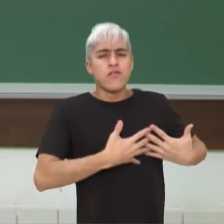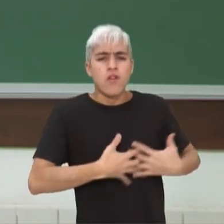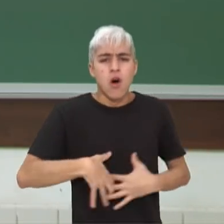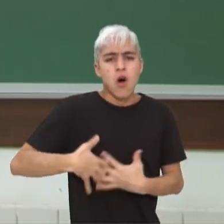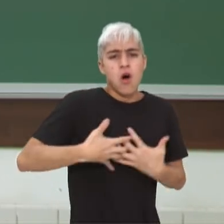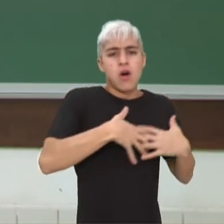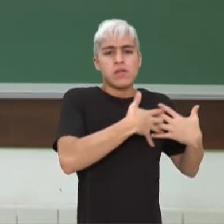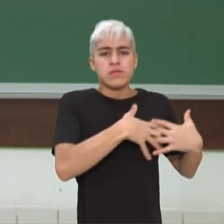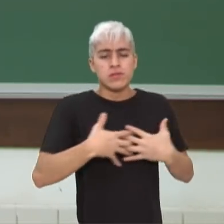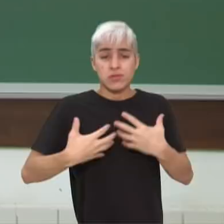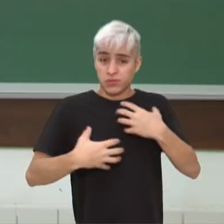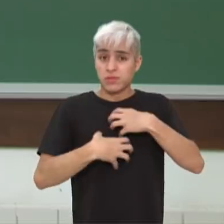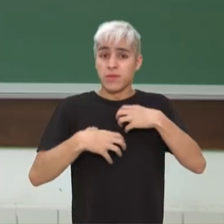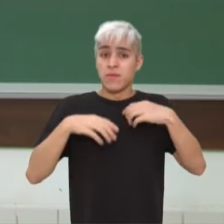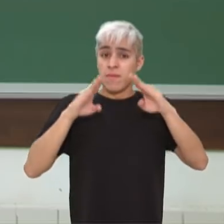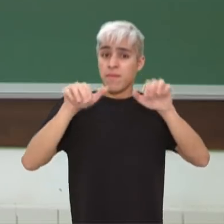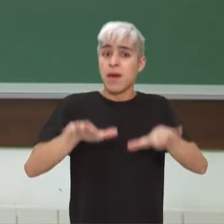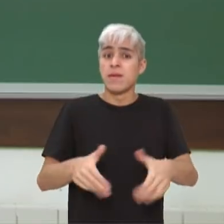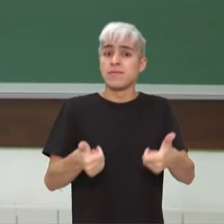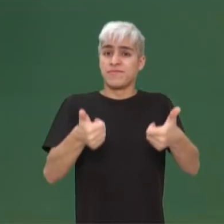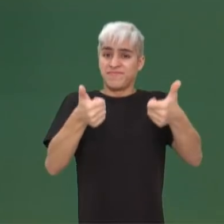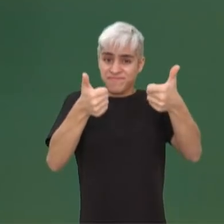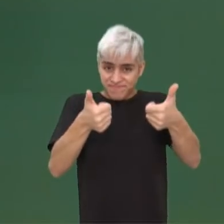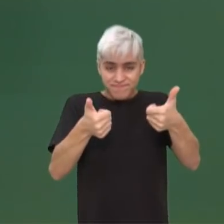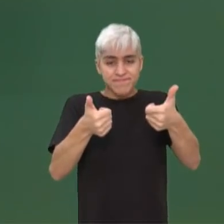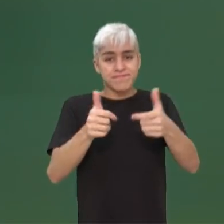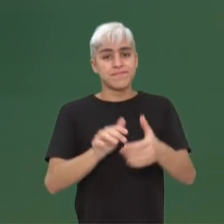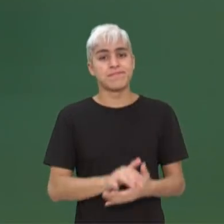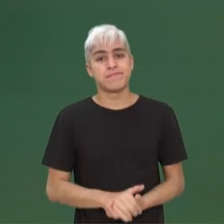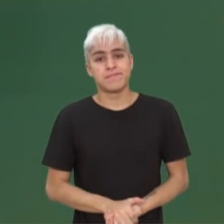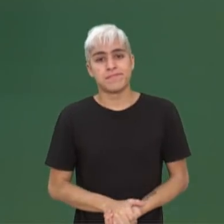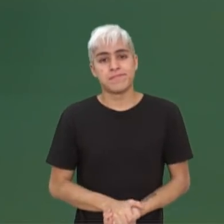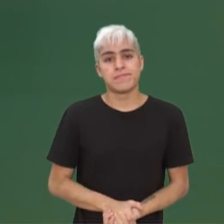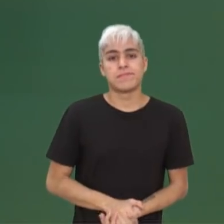ali um pouquinho melhor. Tudo bem?